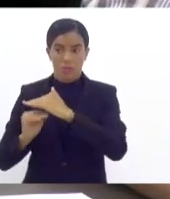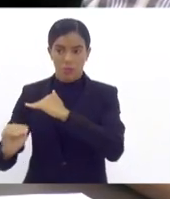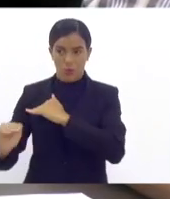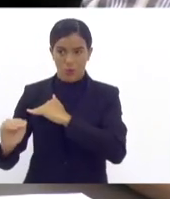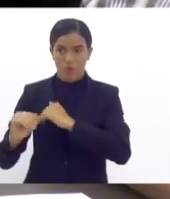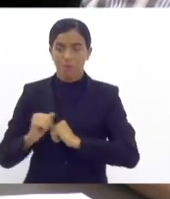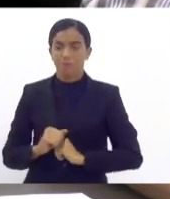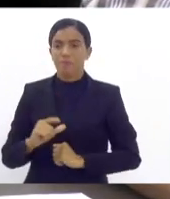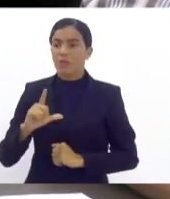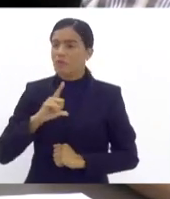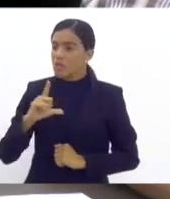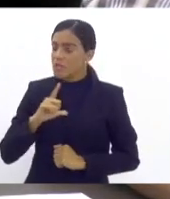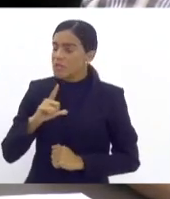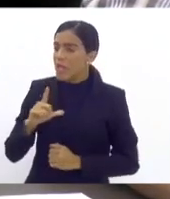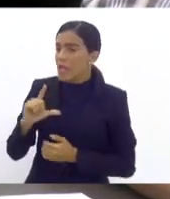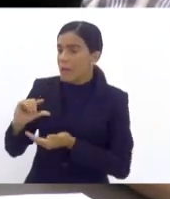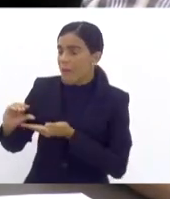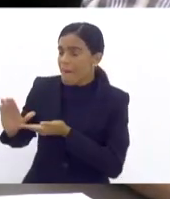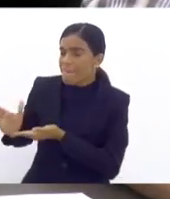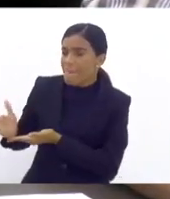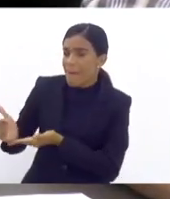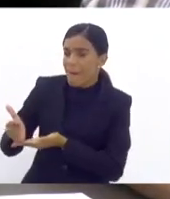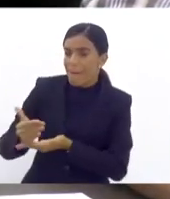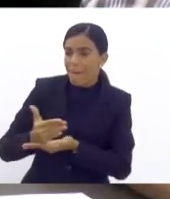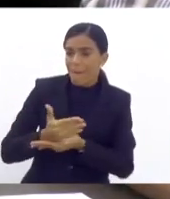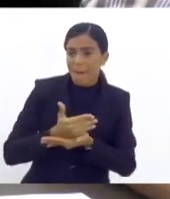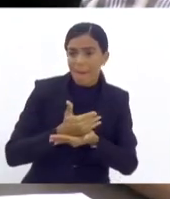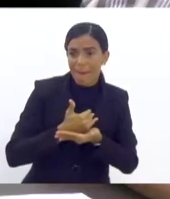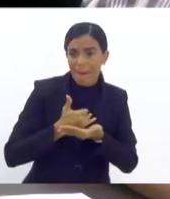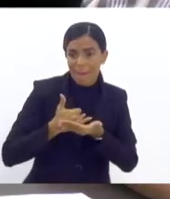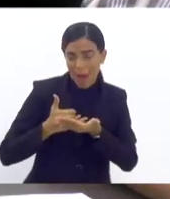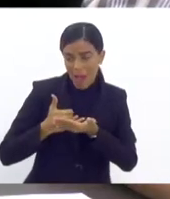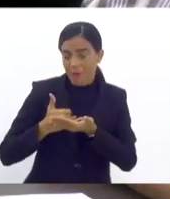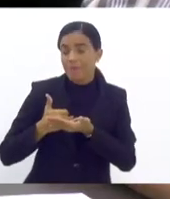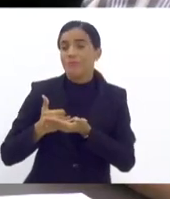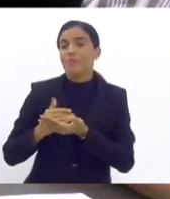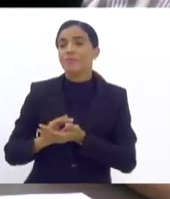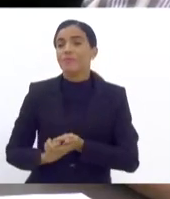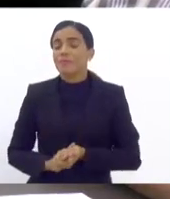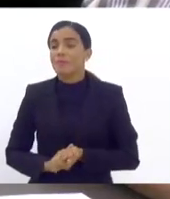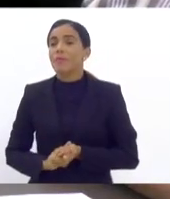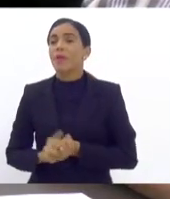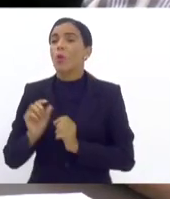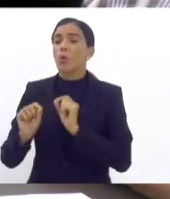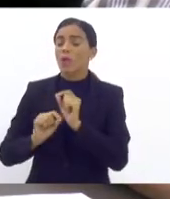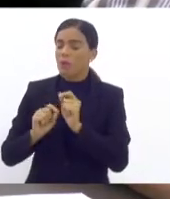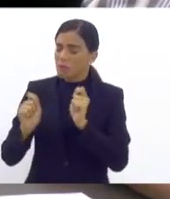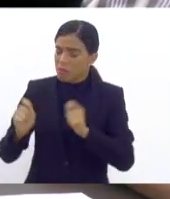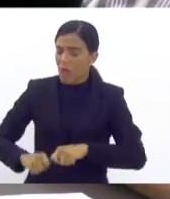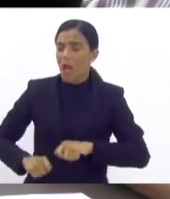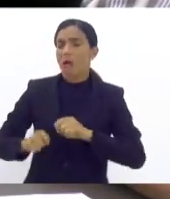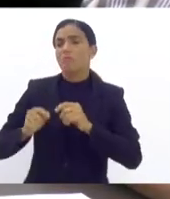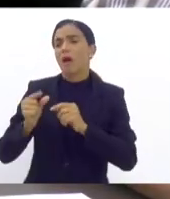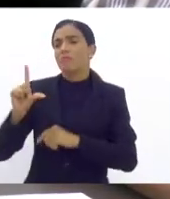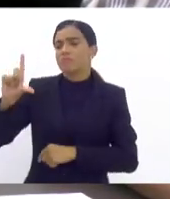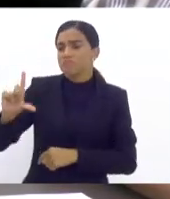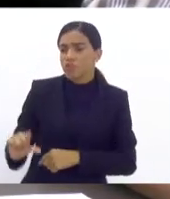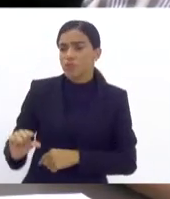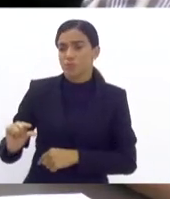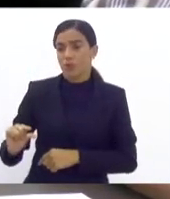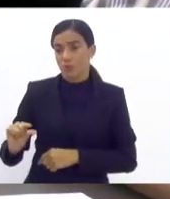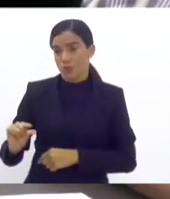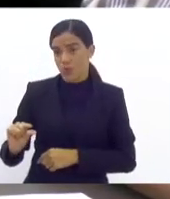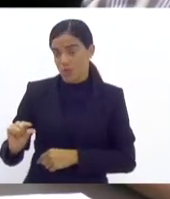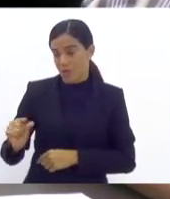as receitas não tarifárias, você pode, no equilíbrio econômico-financeiro, até baixar a tarifa, porque